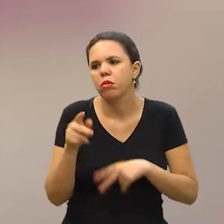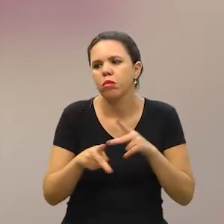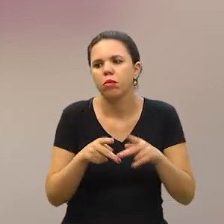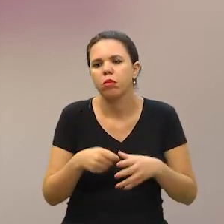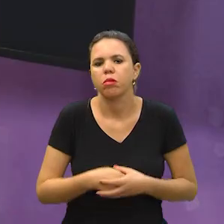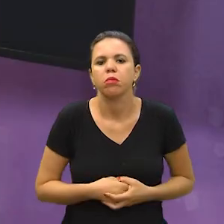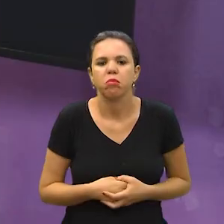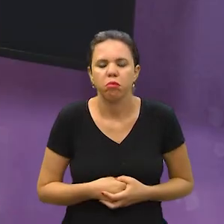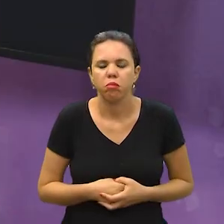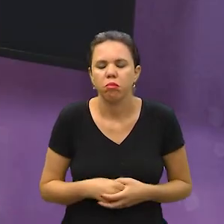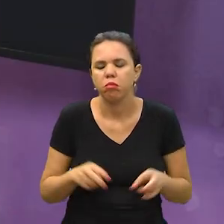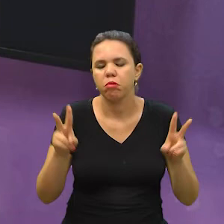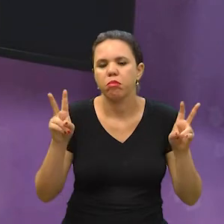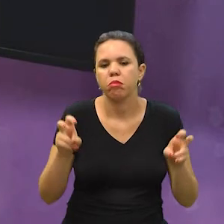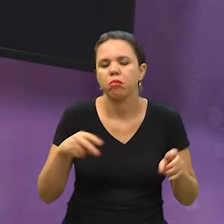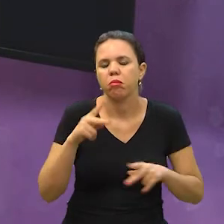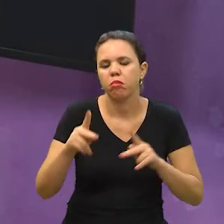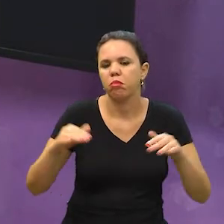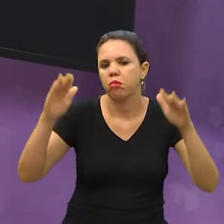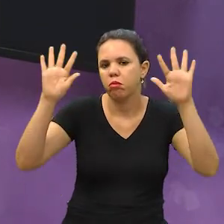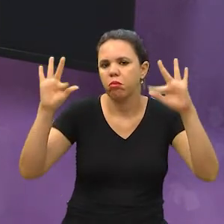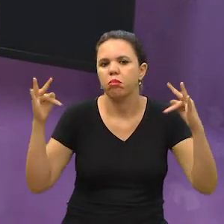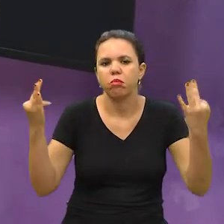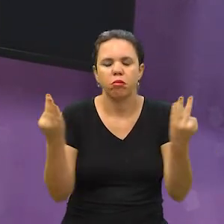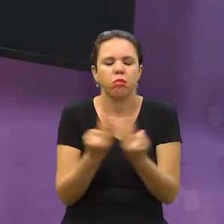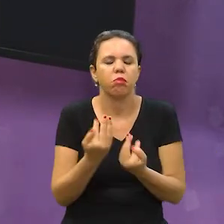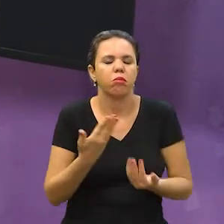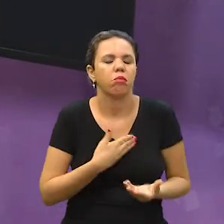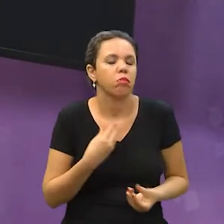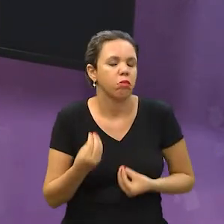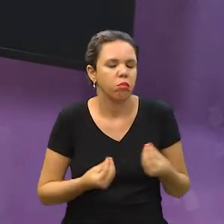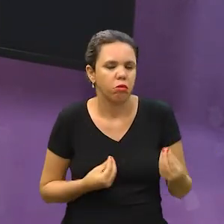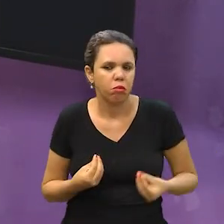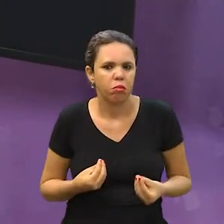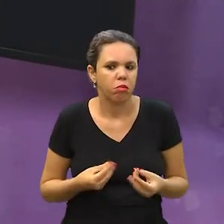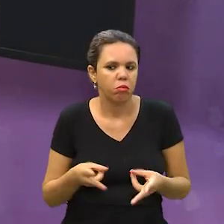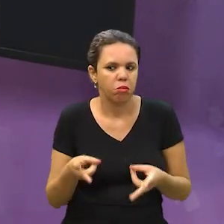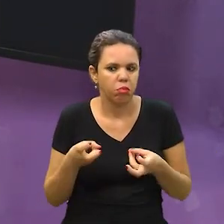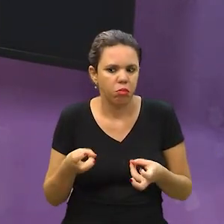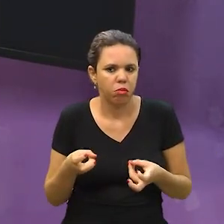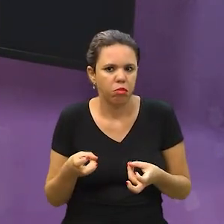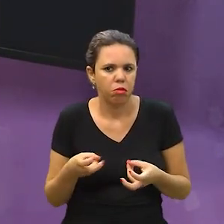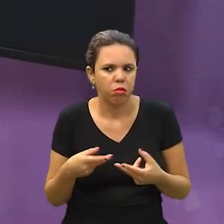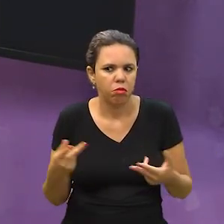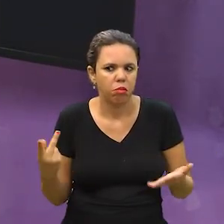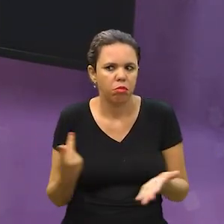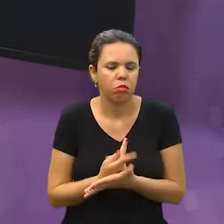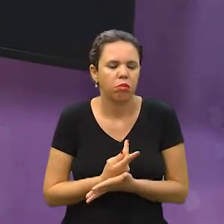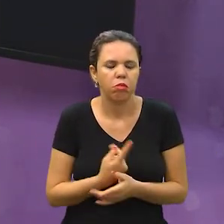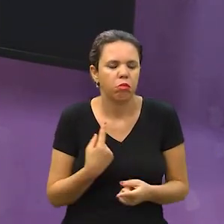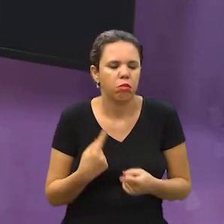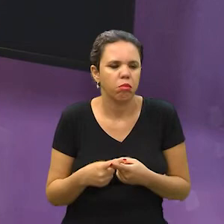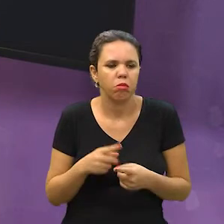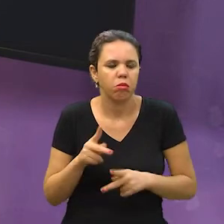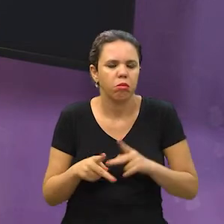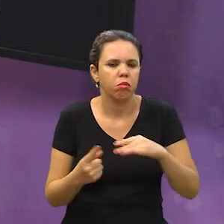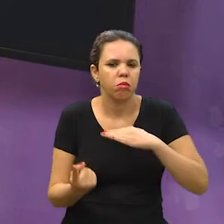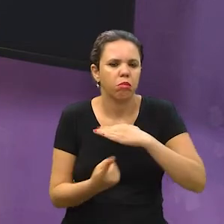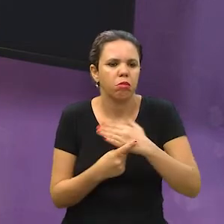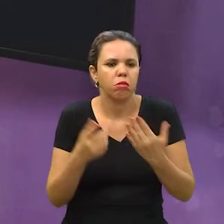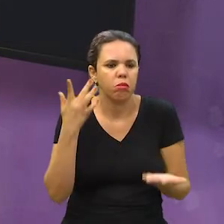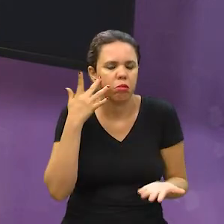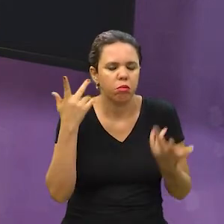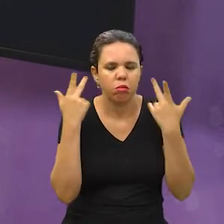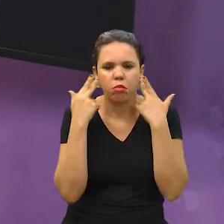desse paciente. Em relação a adulto, é a família, é o amigo que percebe que tem alguma coisa errada? Porque o paciente acha